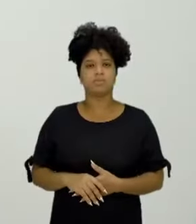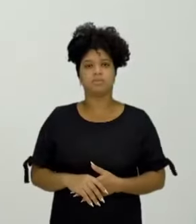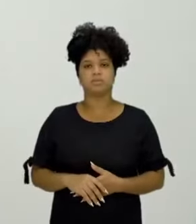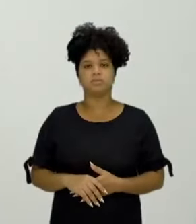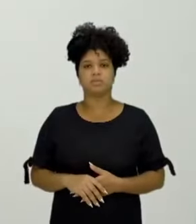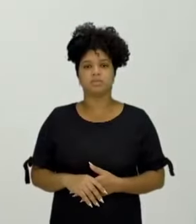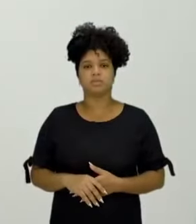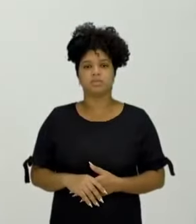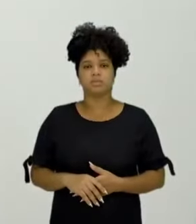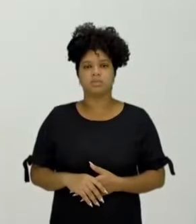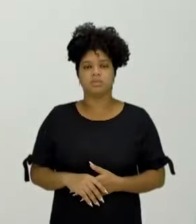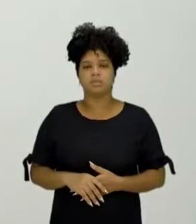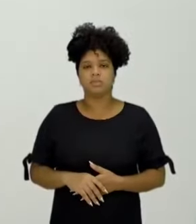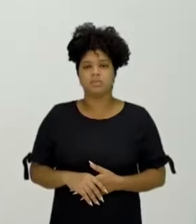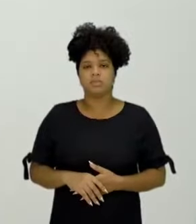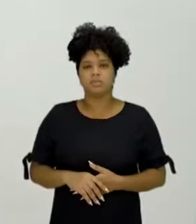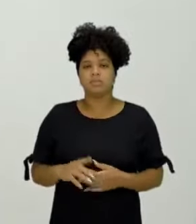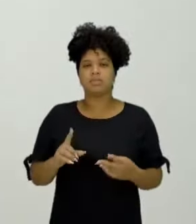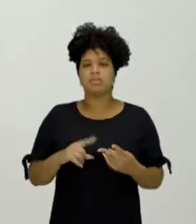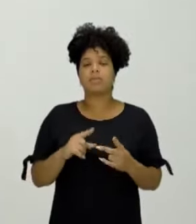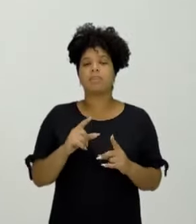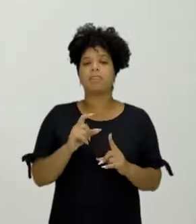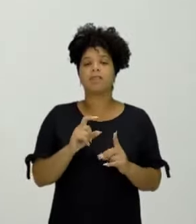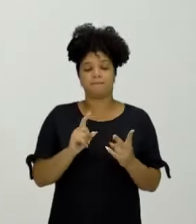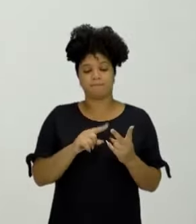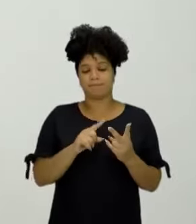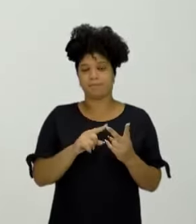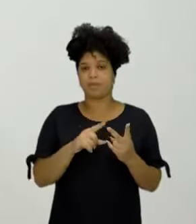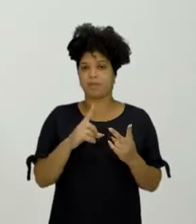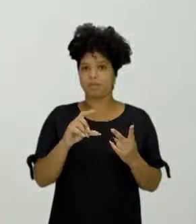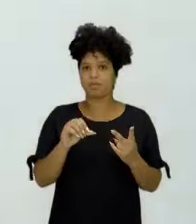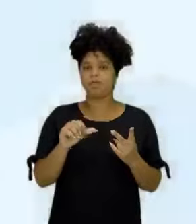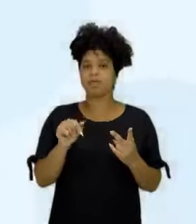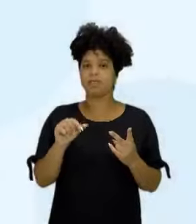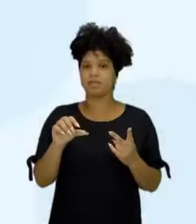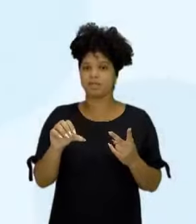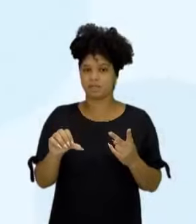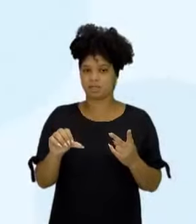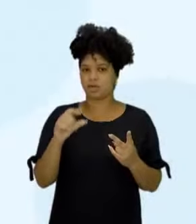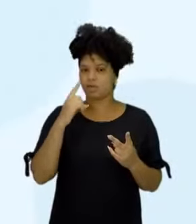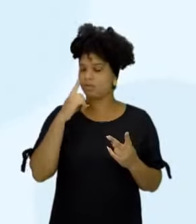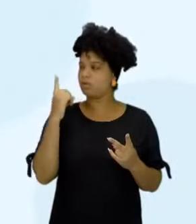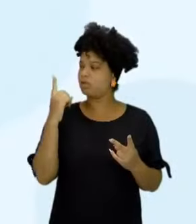galera, college. Nós só fomos aceitas em